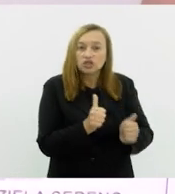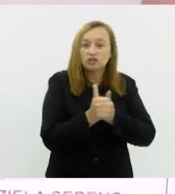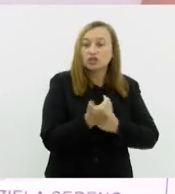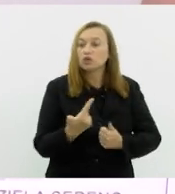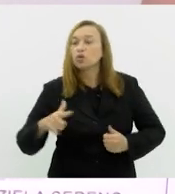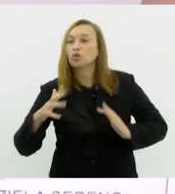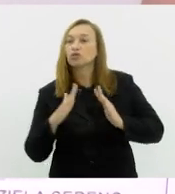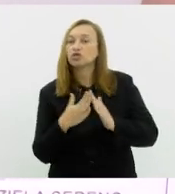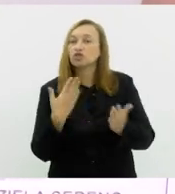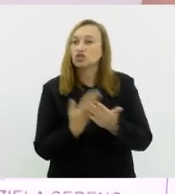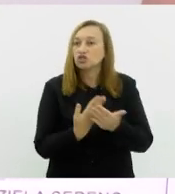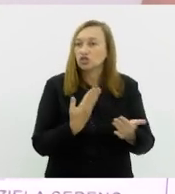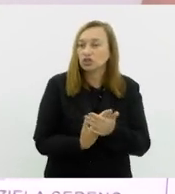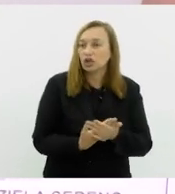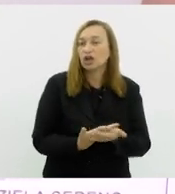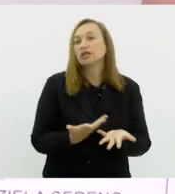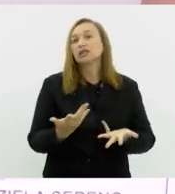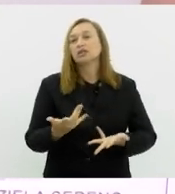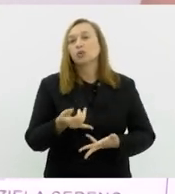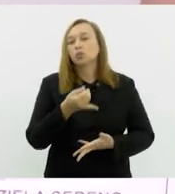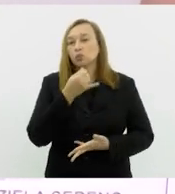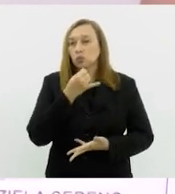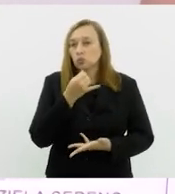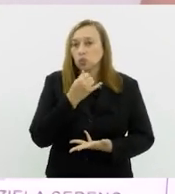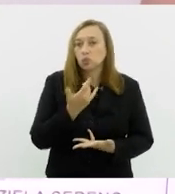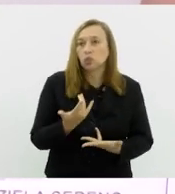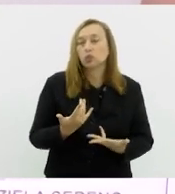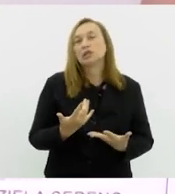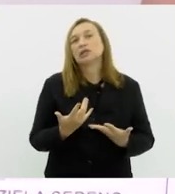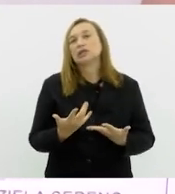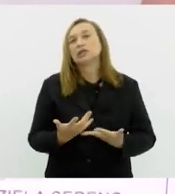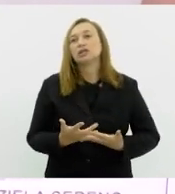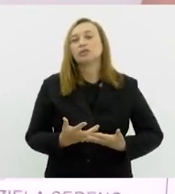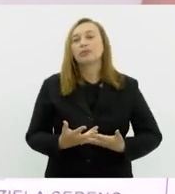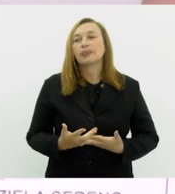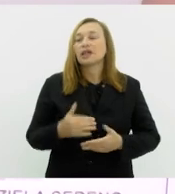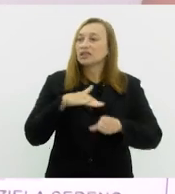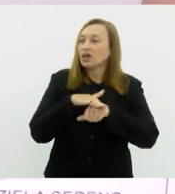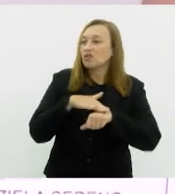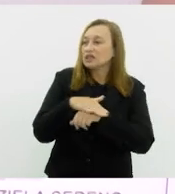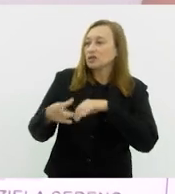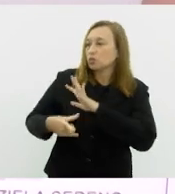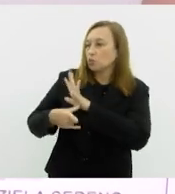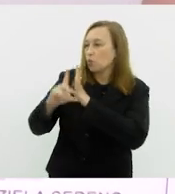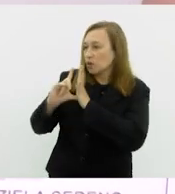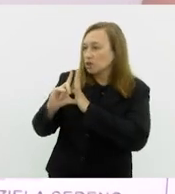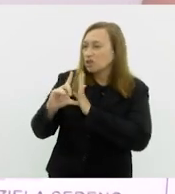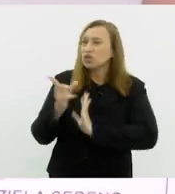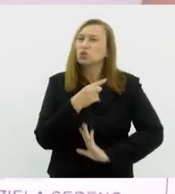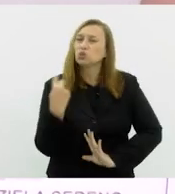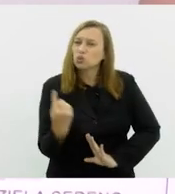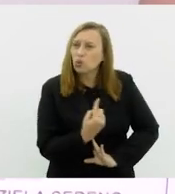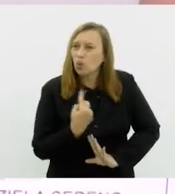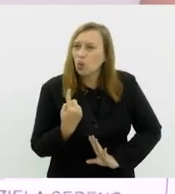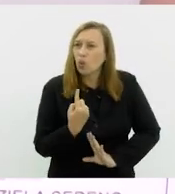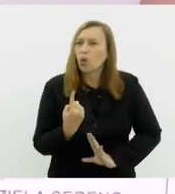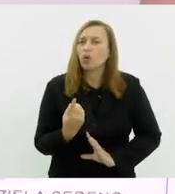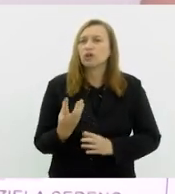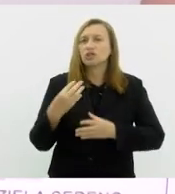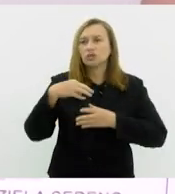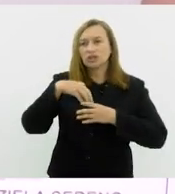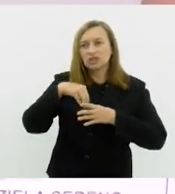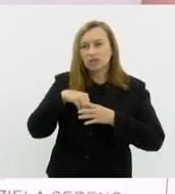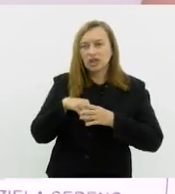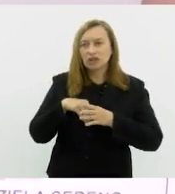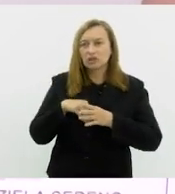desgaste emocional e físico que a gente faz o tempo todo, que era o que a gente estava conversando um pouco antes, que nós, que estamos dentro dos